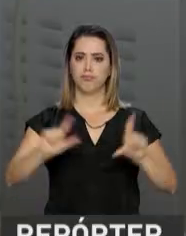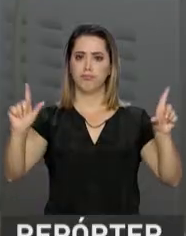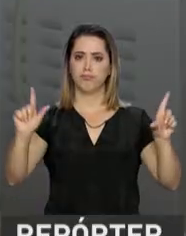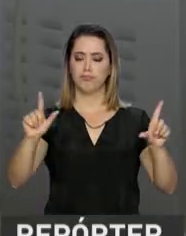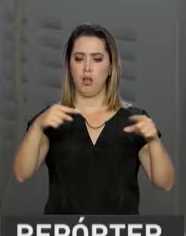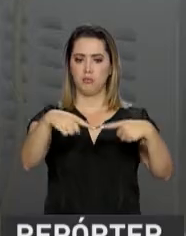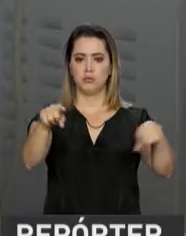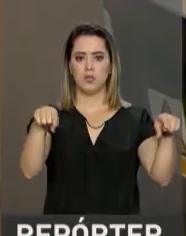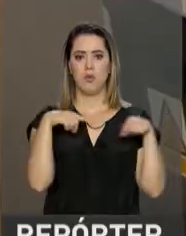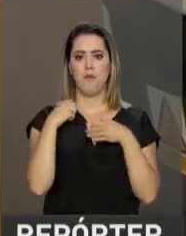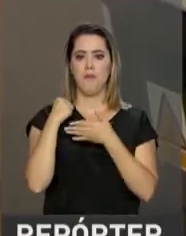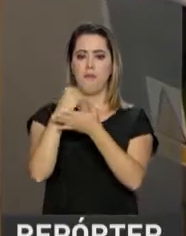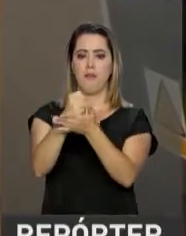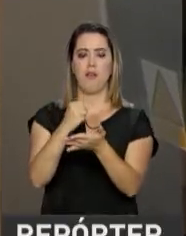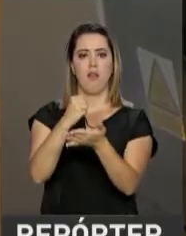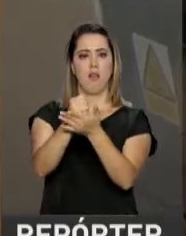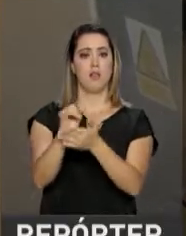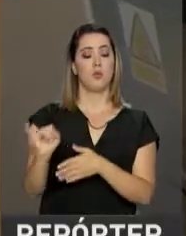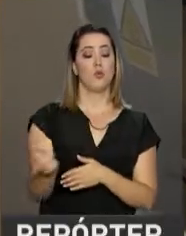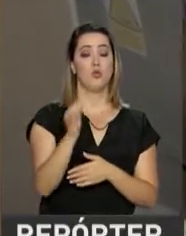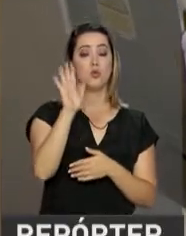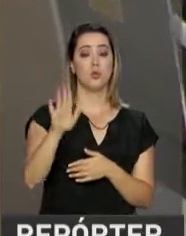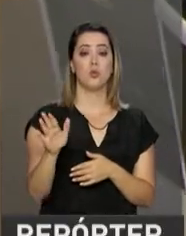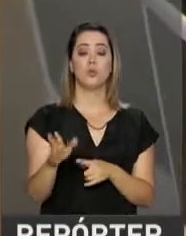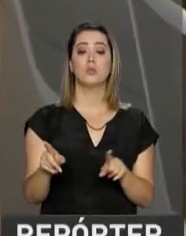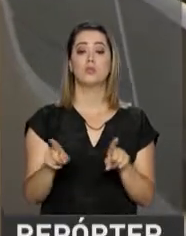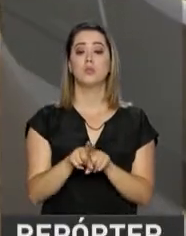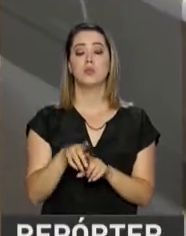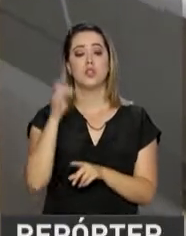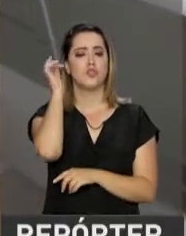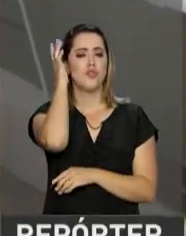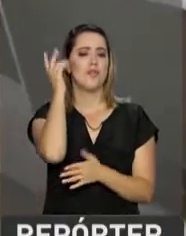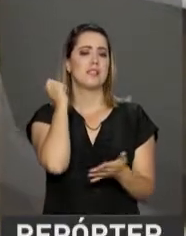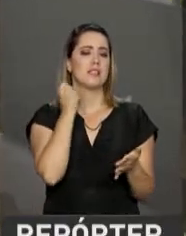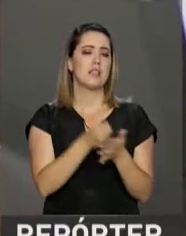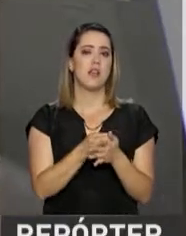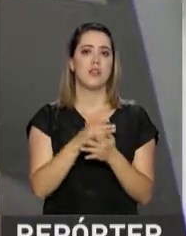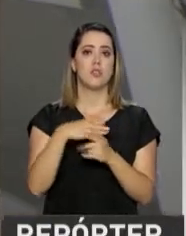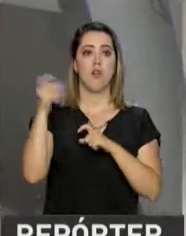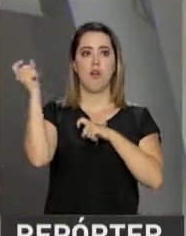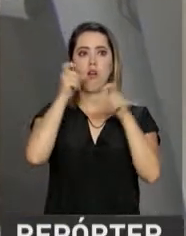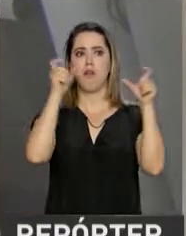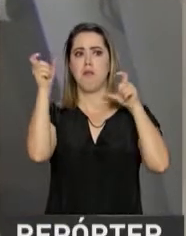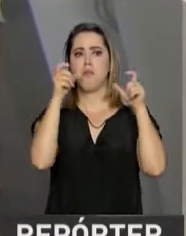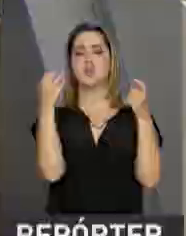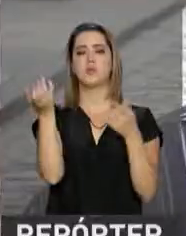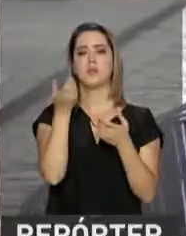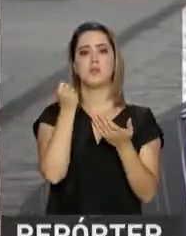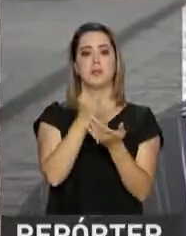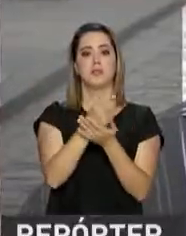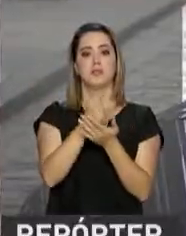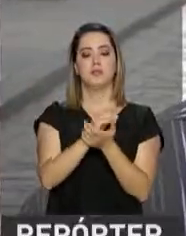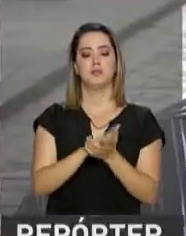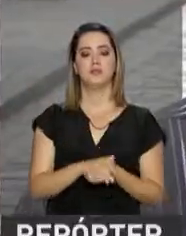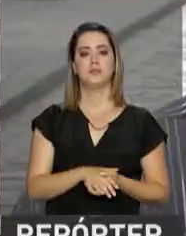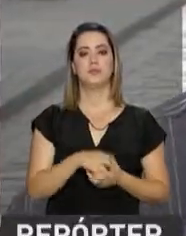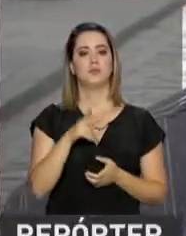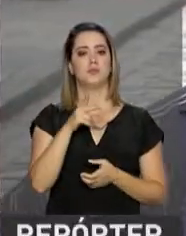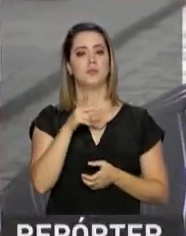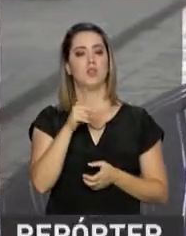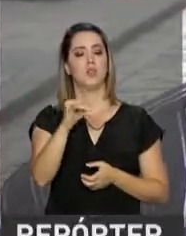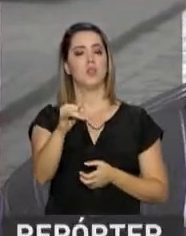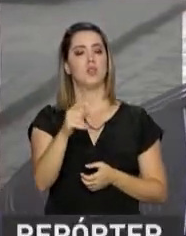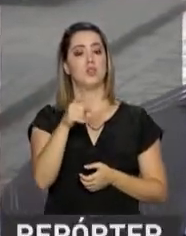ou certas juros mais baixos e facilidades de pagamento atraem os consumidores dia das mães eu comprei uma